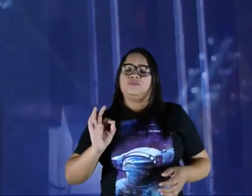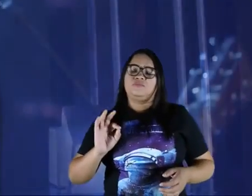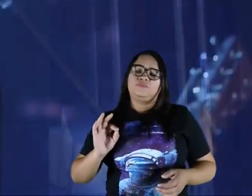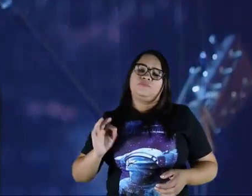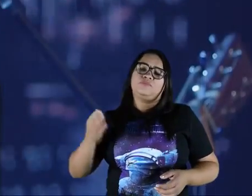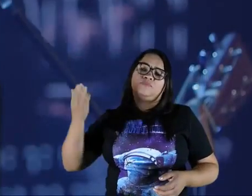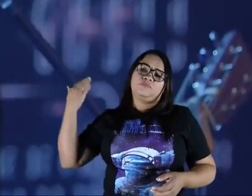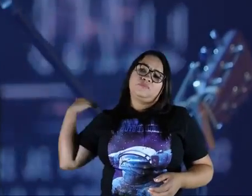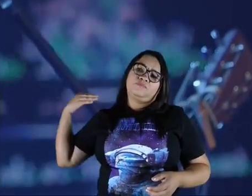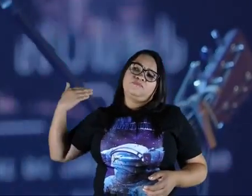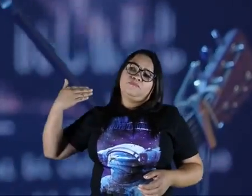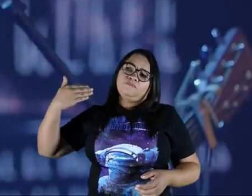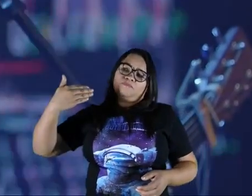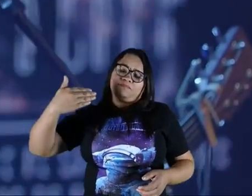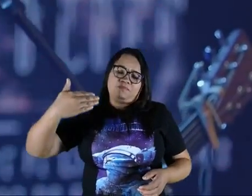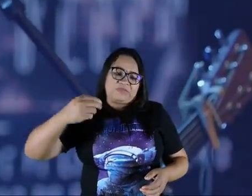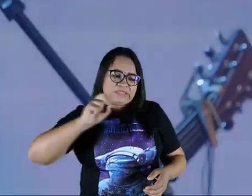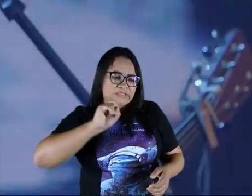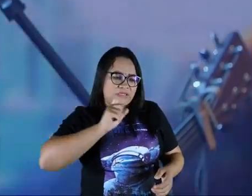vai